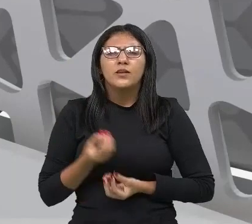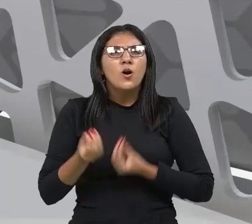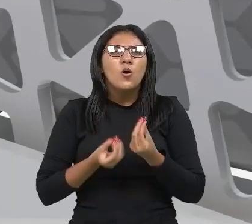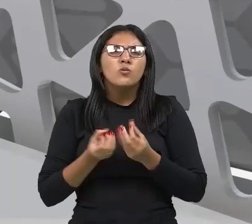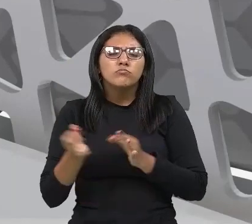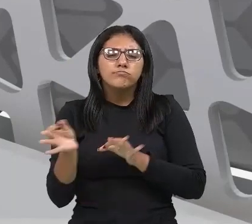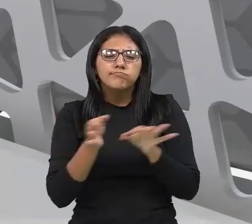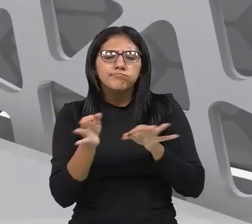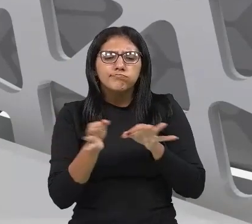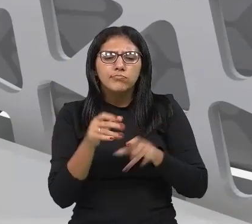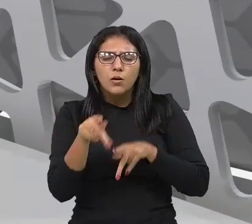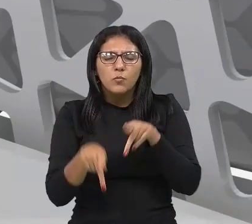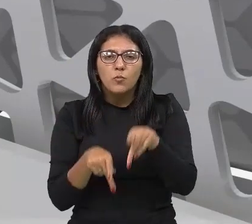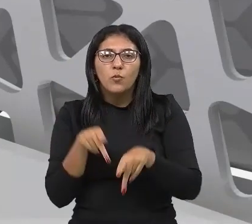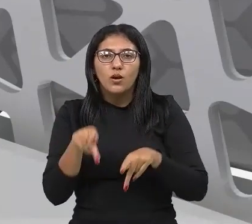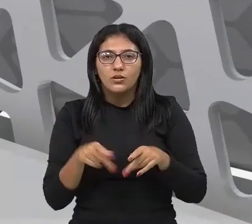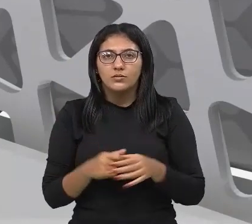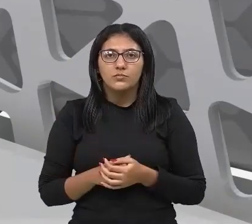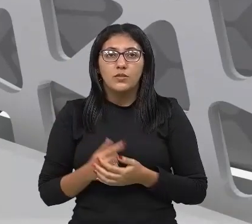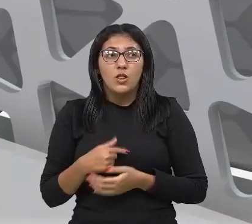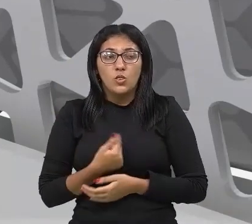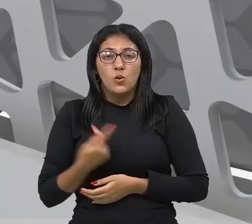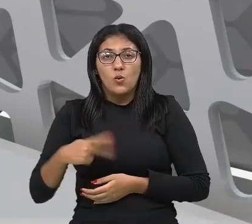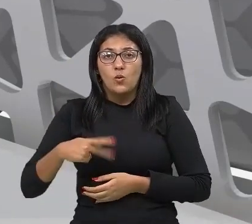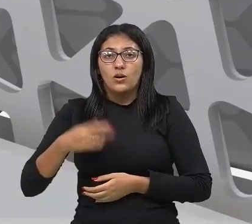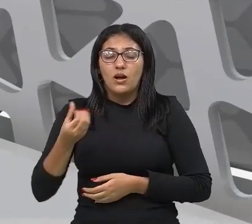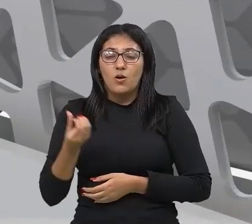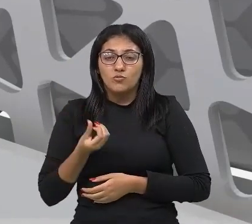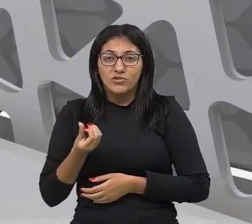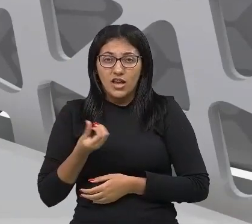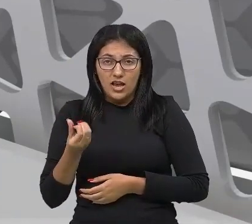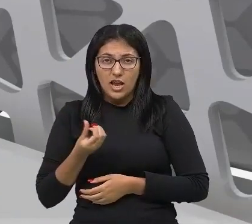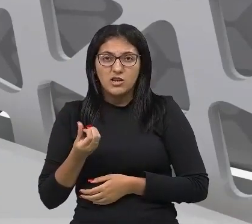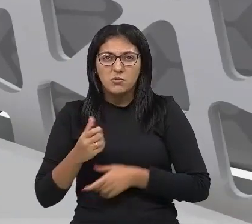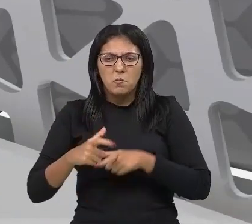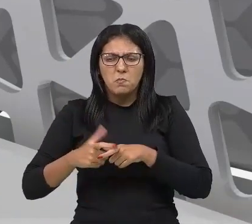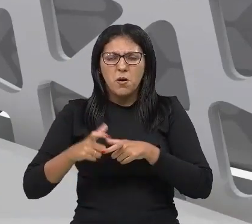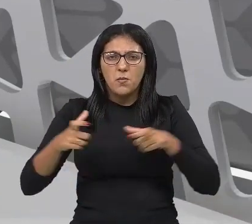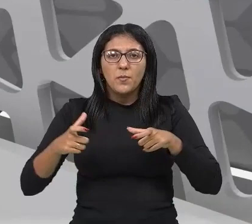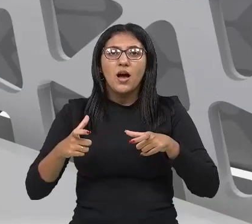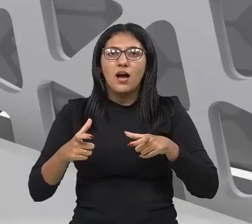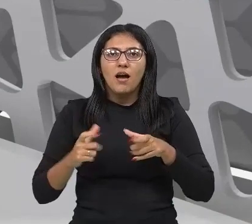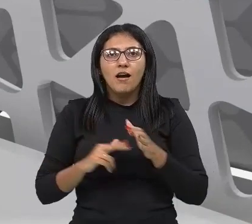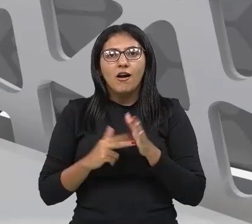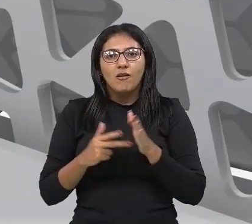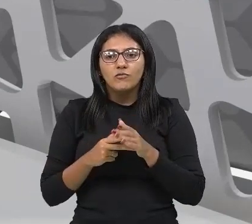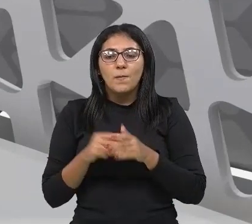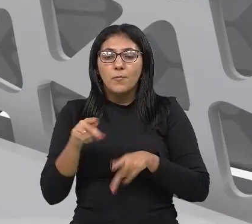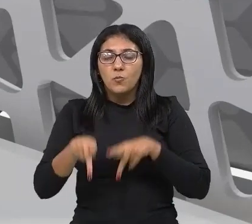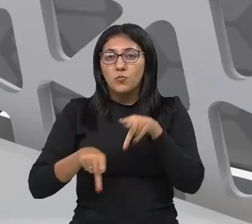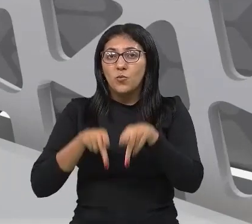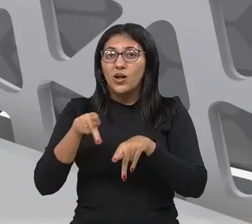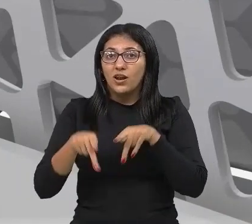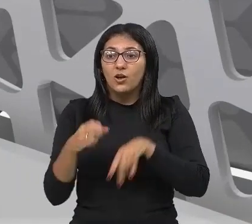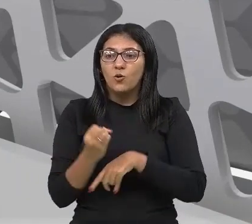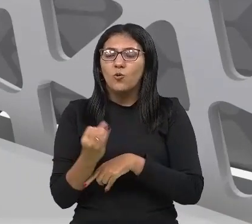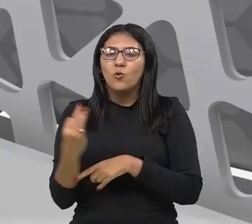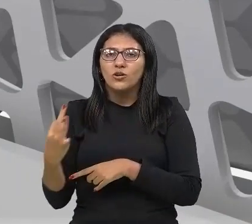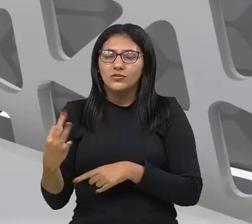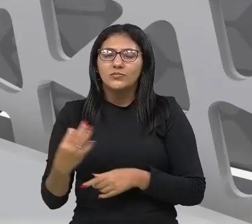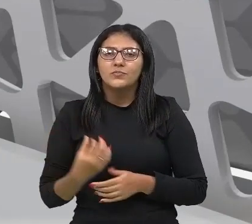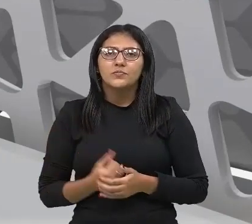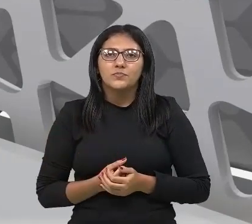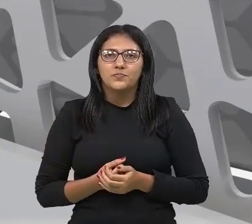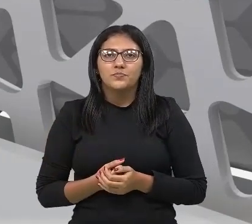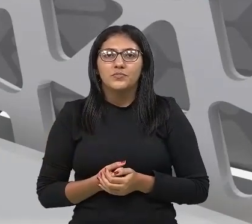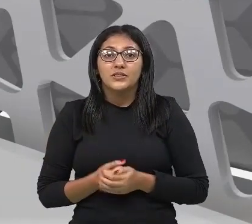população brasileira? Nós somos o 6º maior em relação à população absoluta, tá? E também, gente,